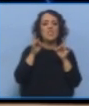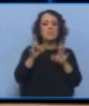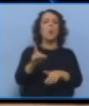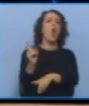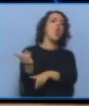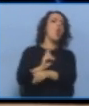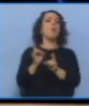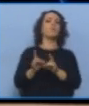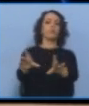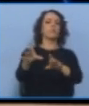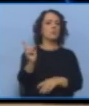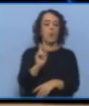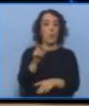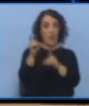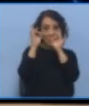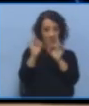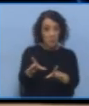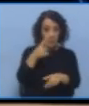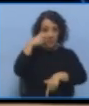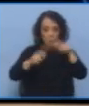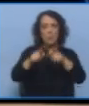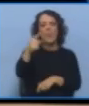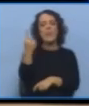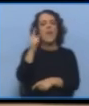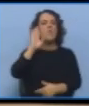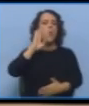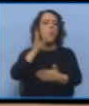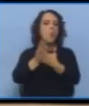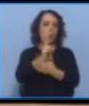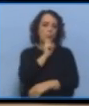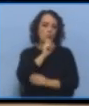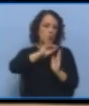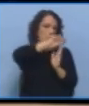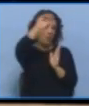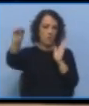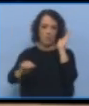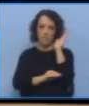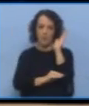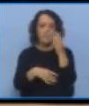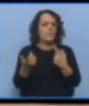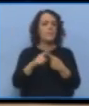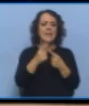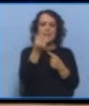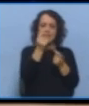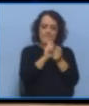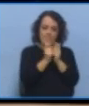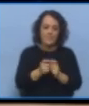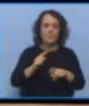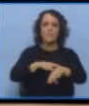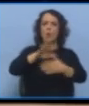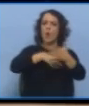fator. Despedir é o último de todos os fatores. E, portanto, ajustes salariais, ajustes em horários de